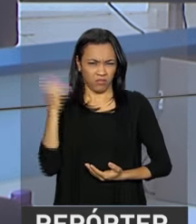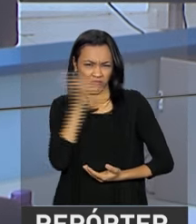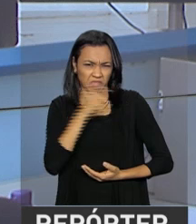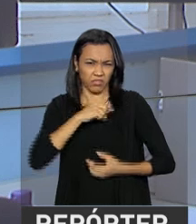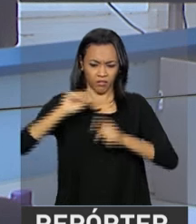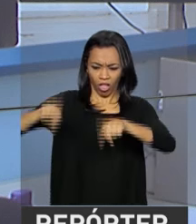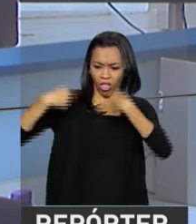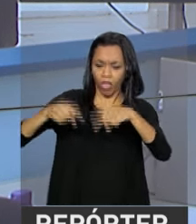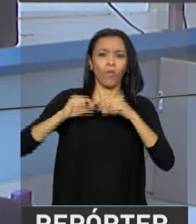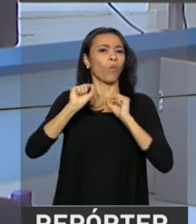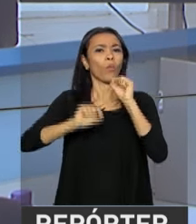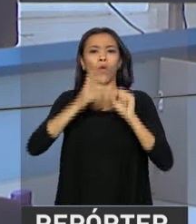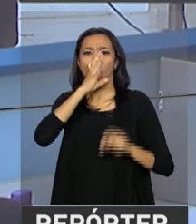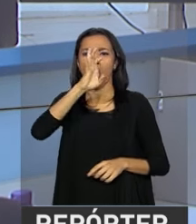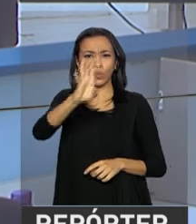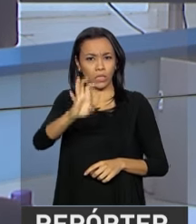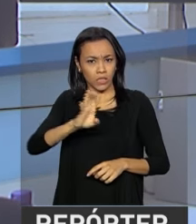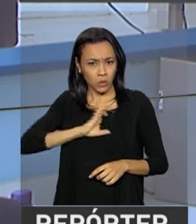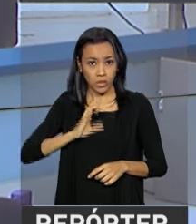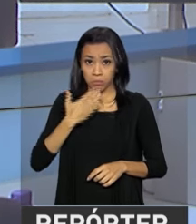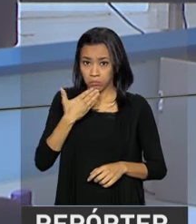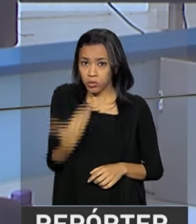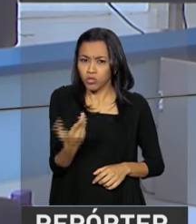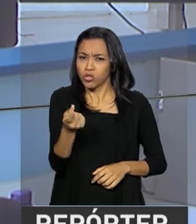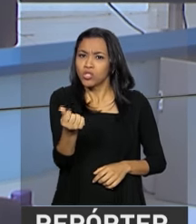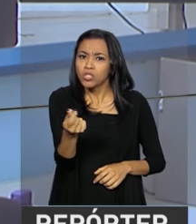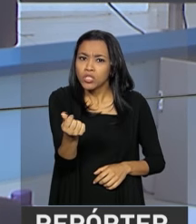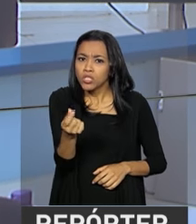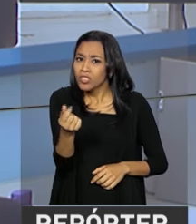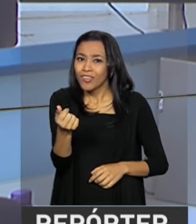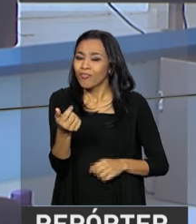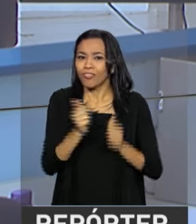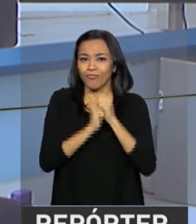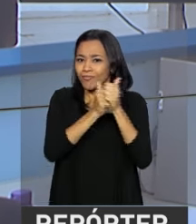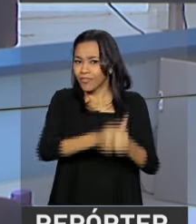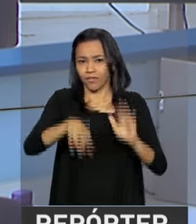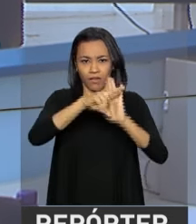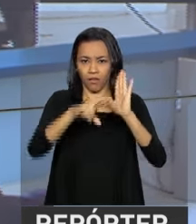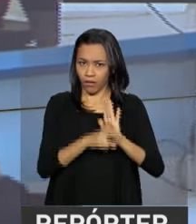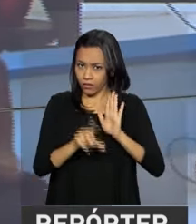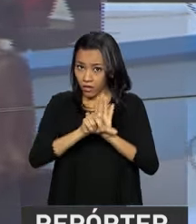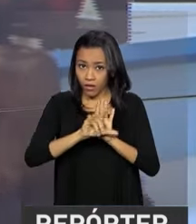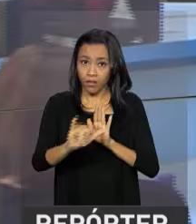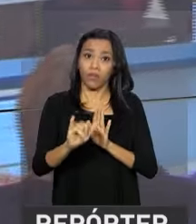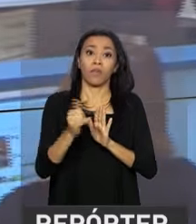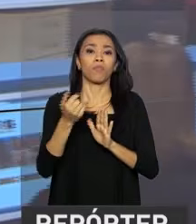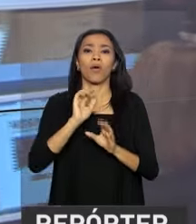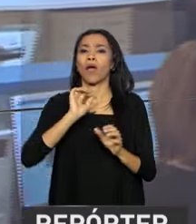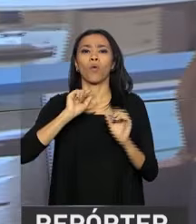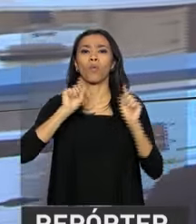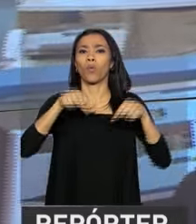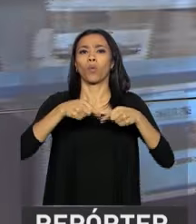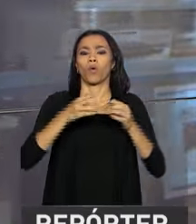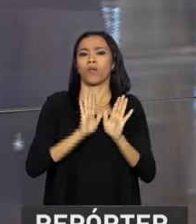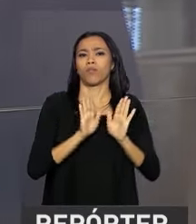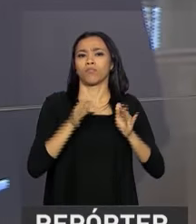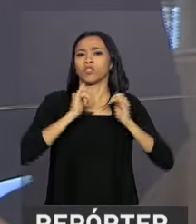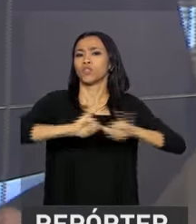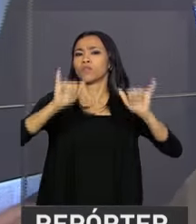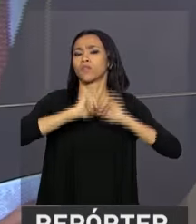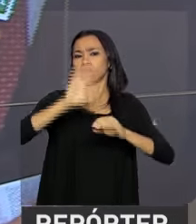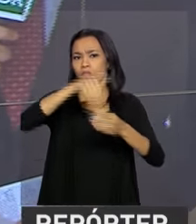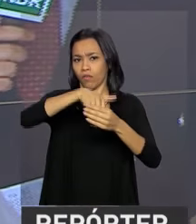as acusações de que ele teria solicitado doações ilegais para a campanha eleitoral. João Pedro Neto traz os detalhes ao vivo